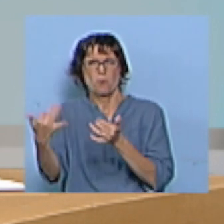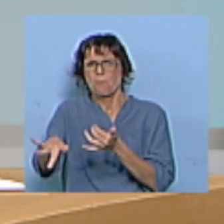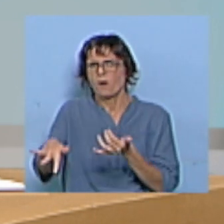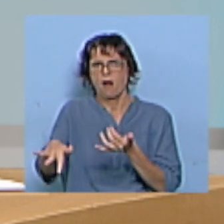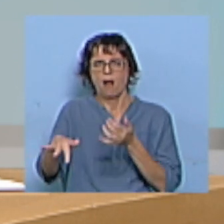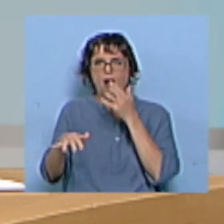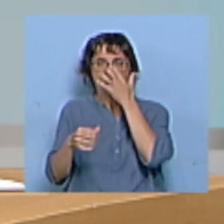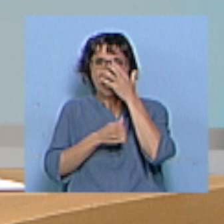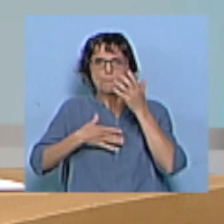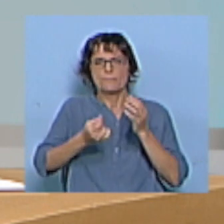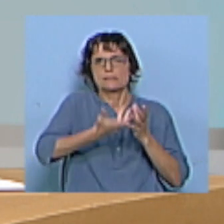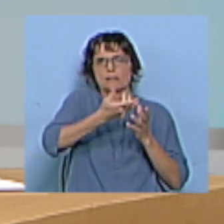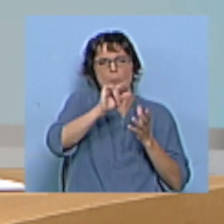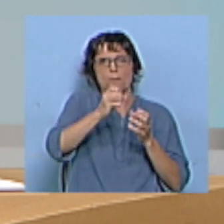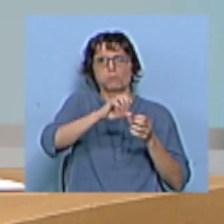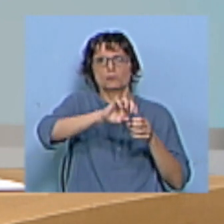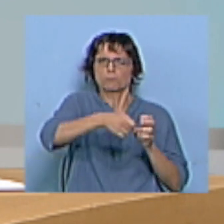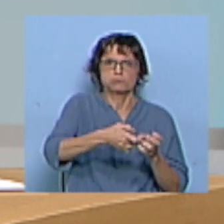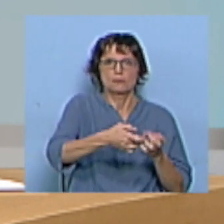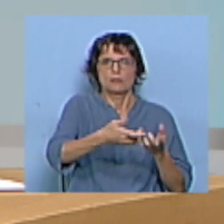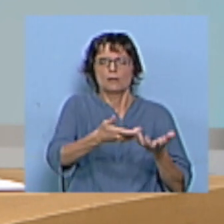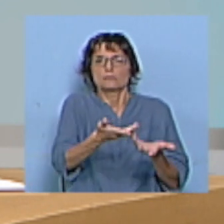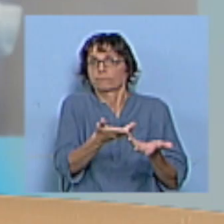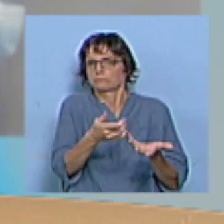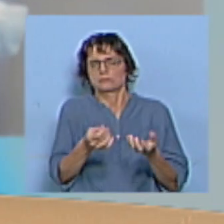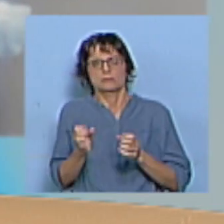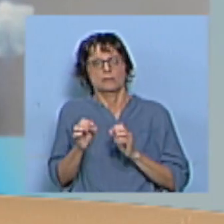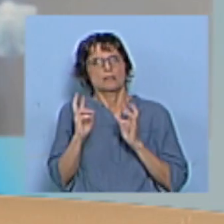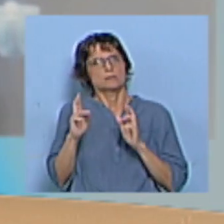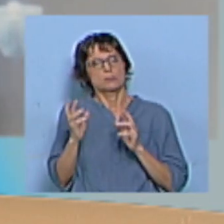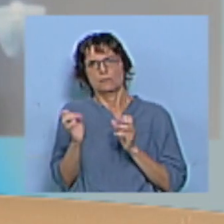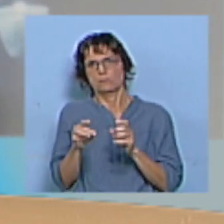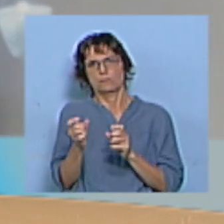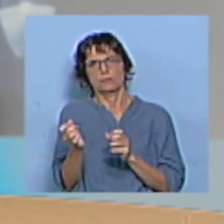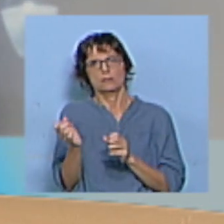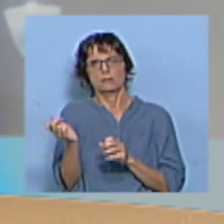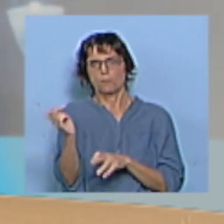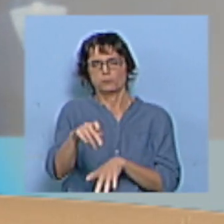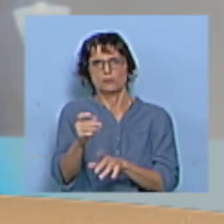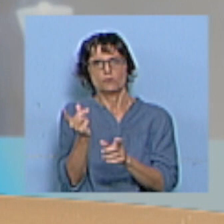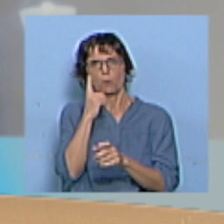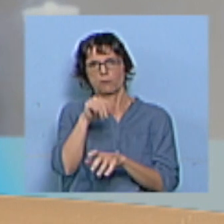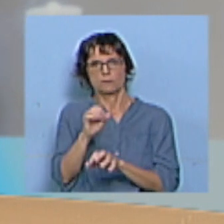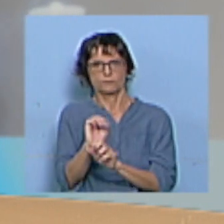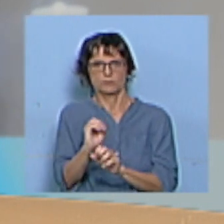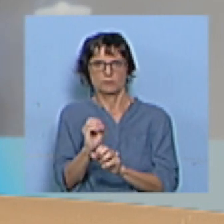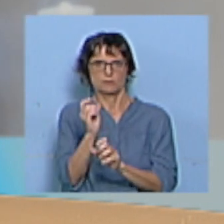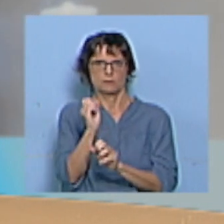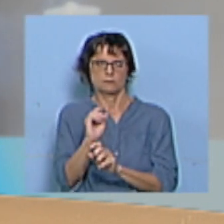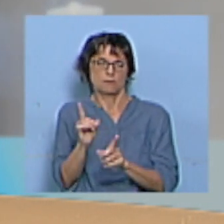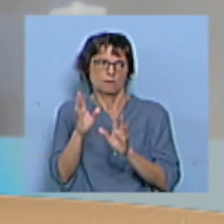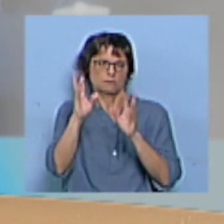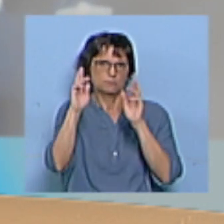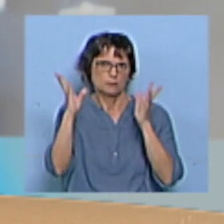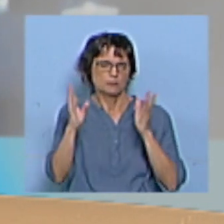depois iam à falência. Isto não pode voltar a acontecer. Esperemos de facto que não volte a acontecer e consigamos mudar a nossa economia e o nosso país. E a nossa cultura,